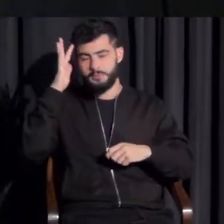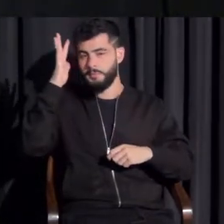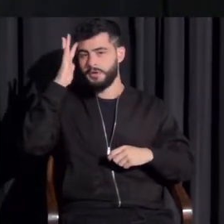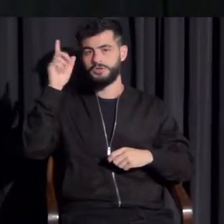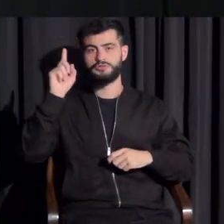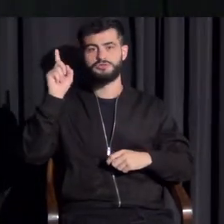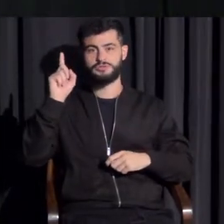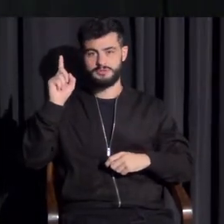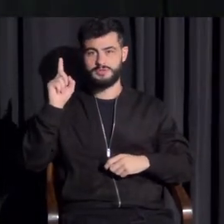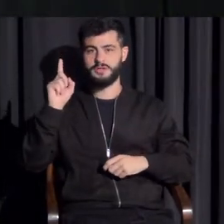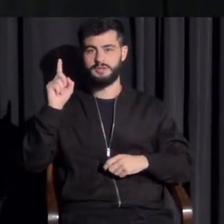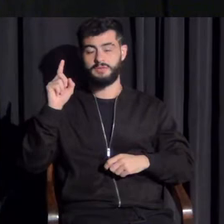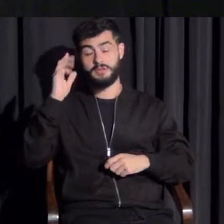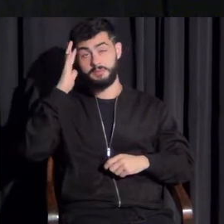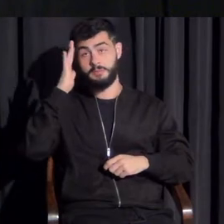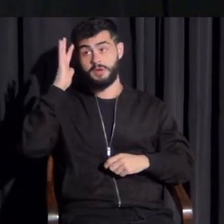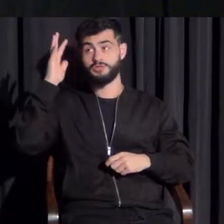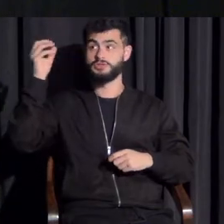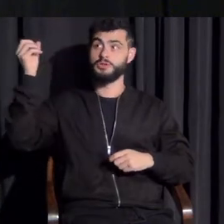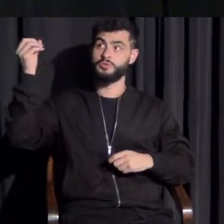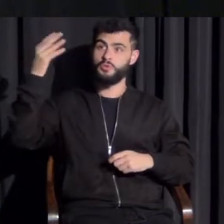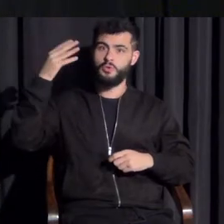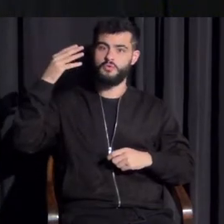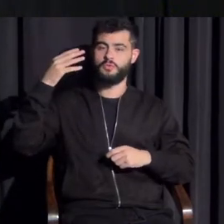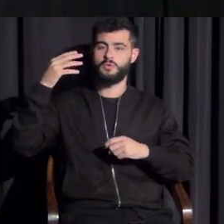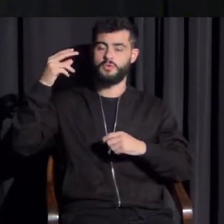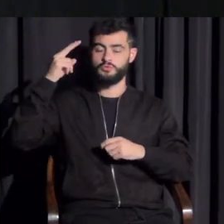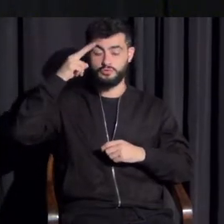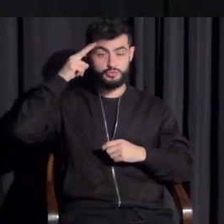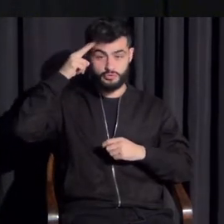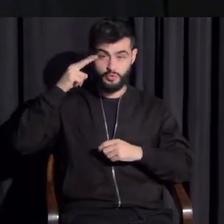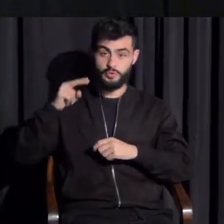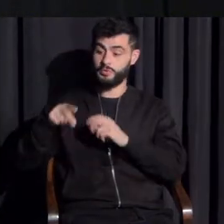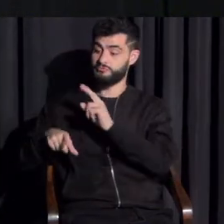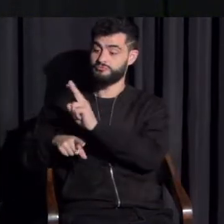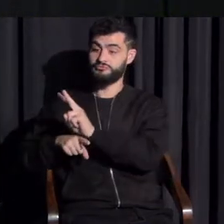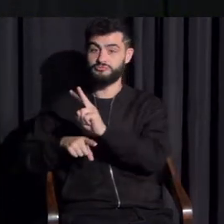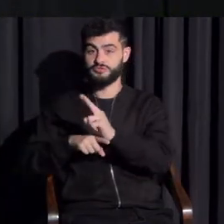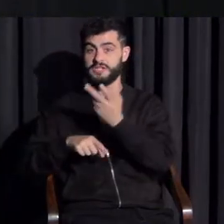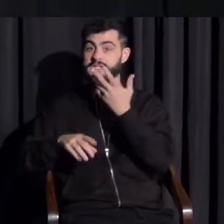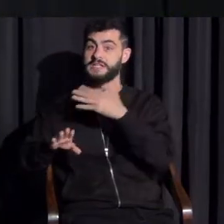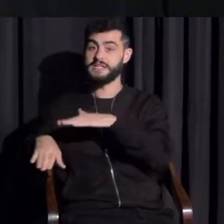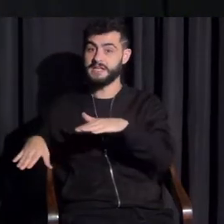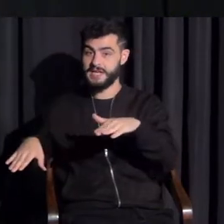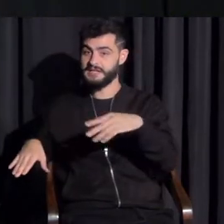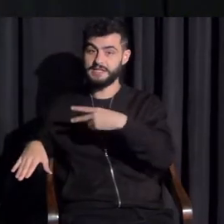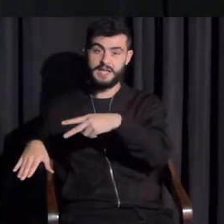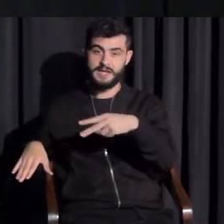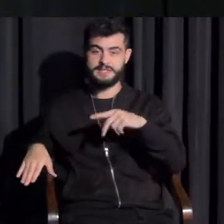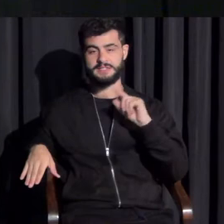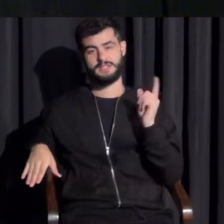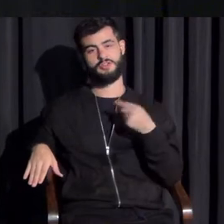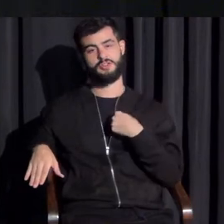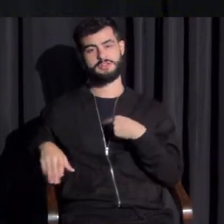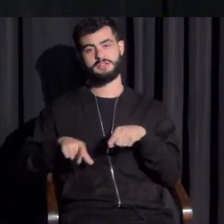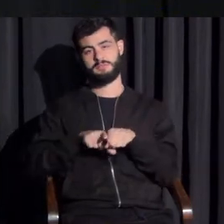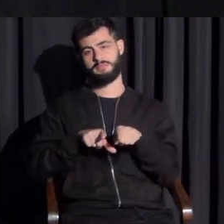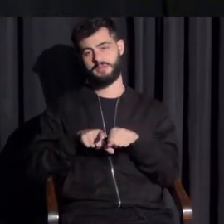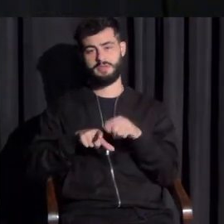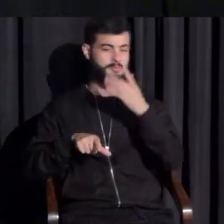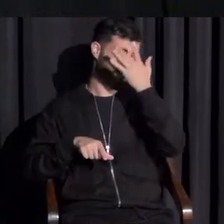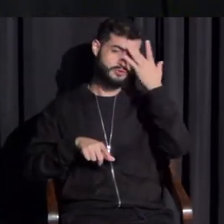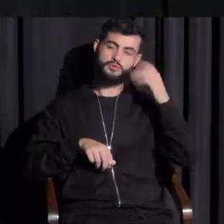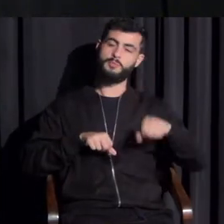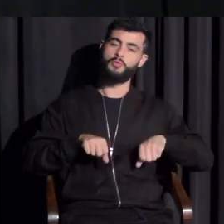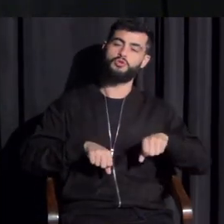não só as imaginações ou a imaginação das crianças, mas as nossas. Imagina a gente estar na rua e recebe um desenho de alguém que chega de